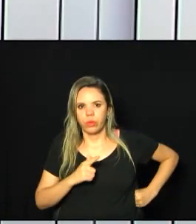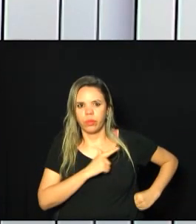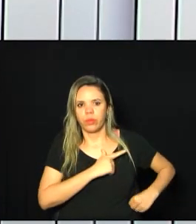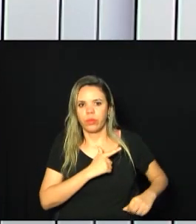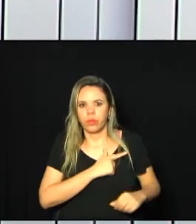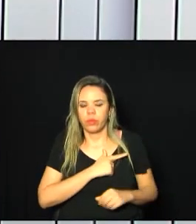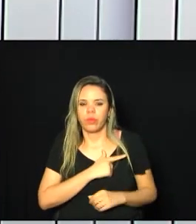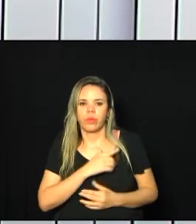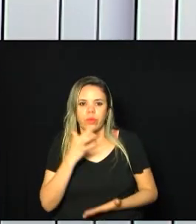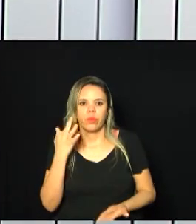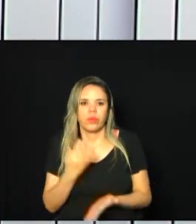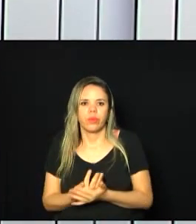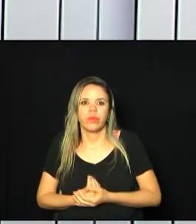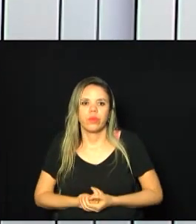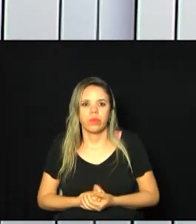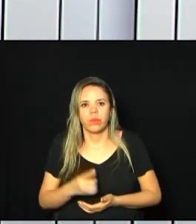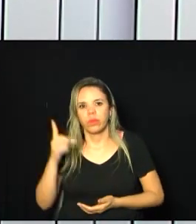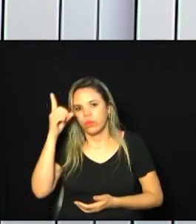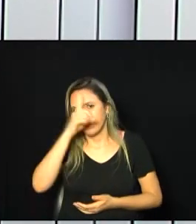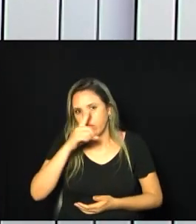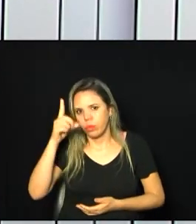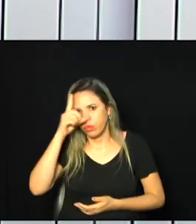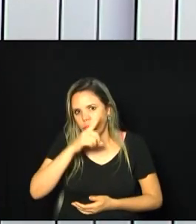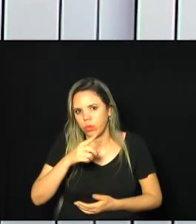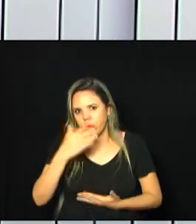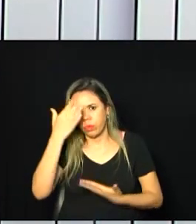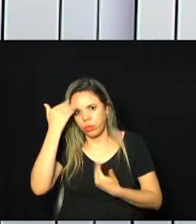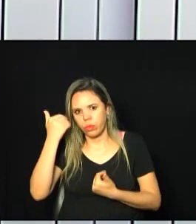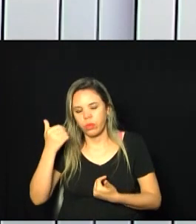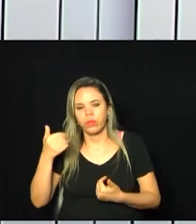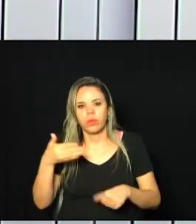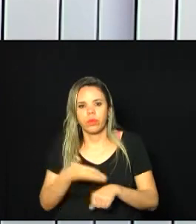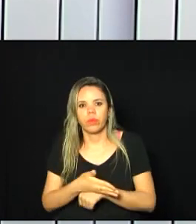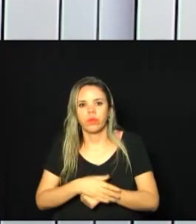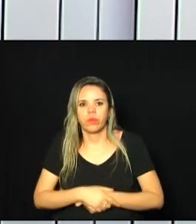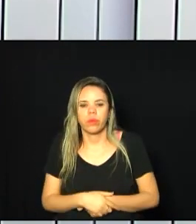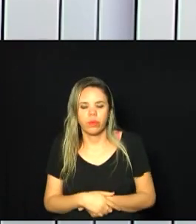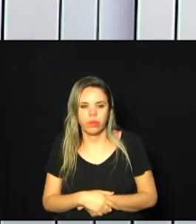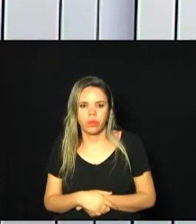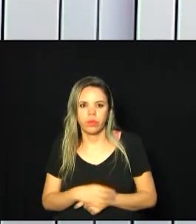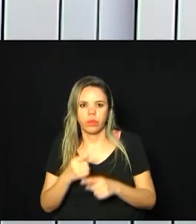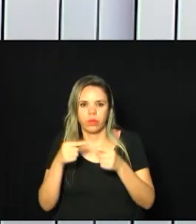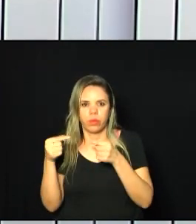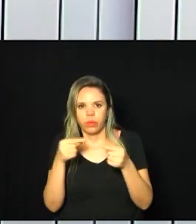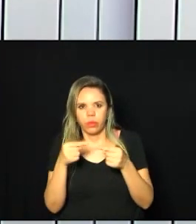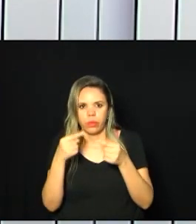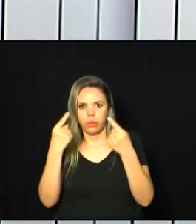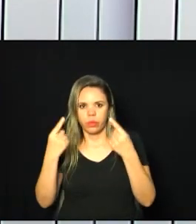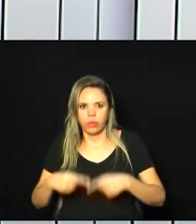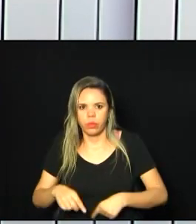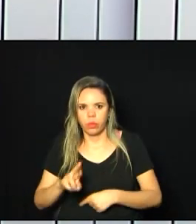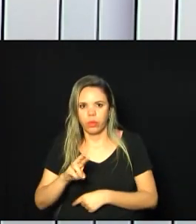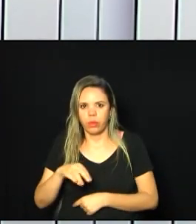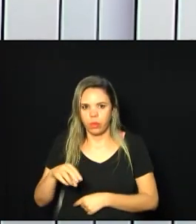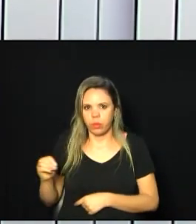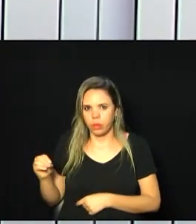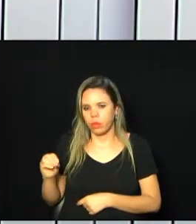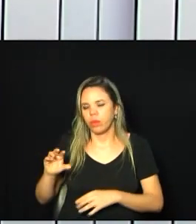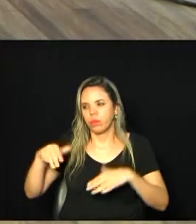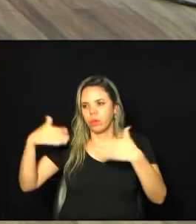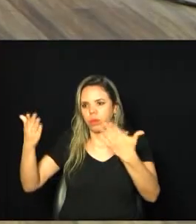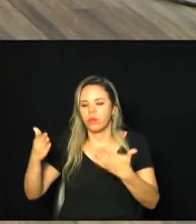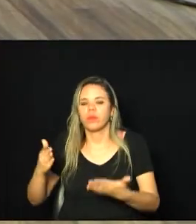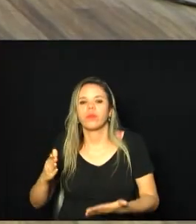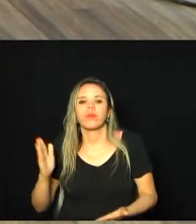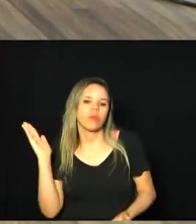e Confiança. E no domingo é a vez da Ponte Preta entrar em campo. É um duelo contra o Remo fora de casa, lá em